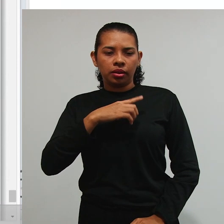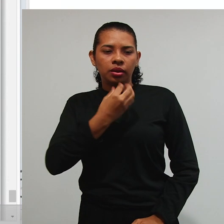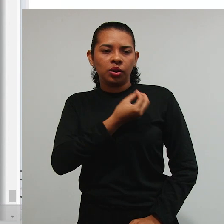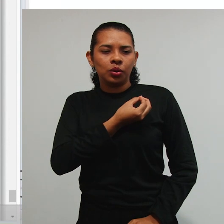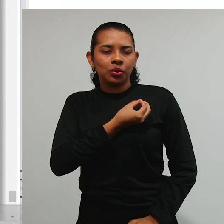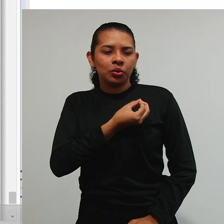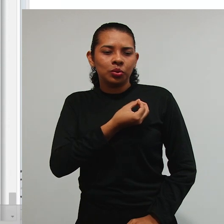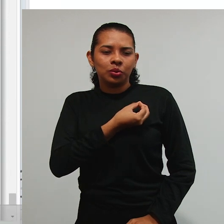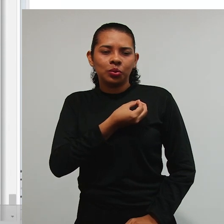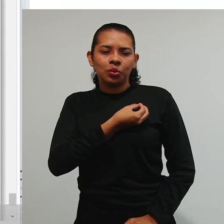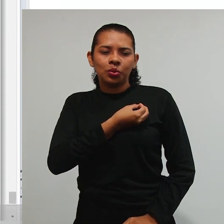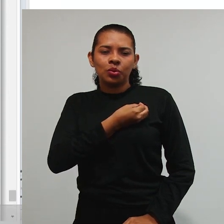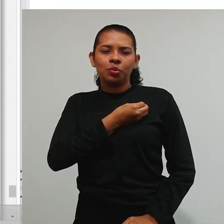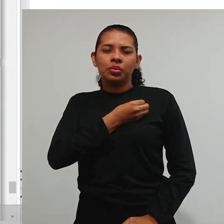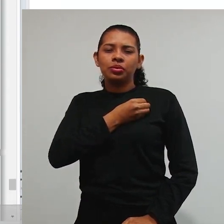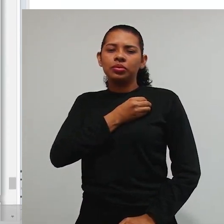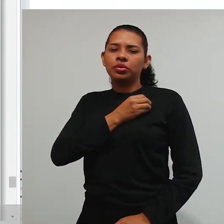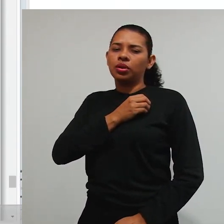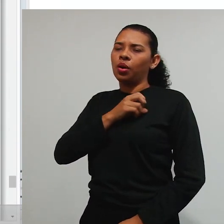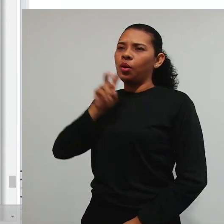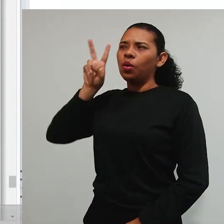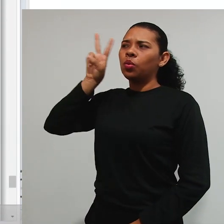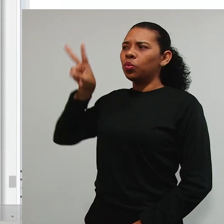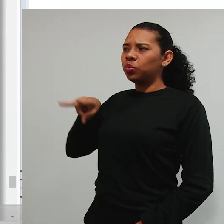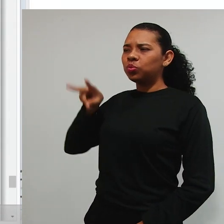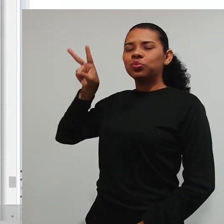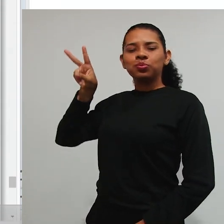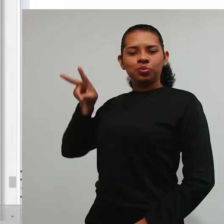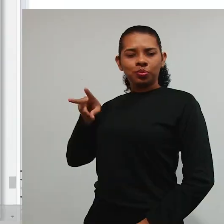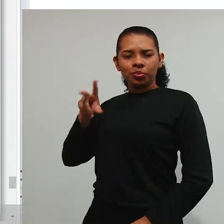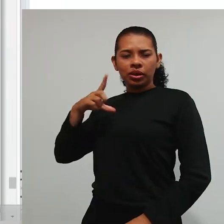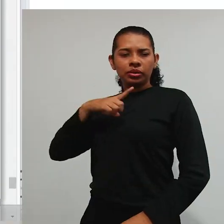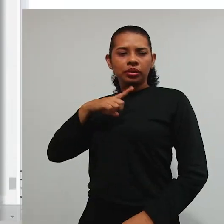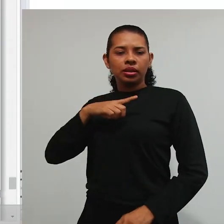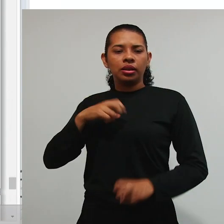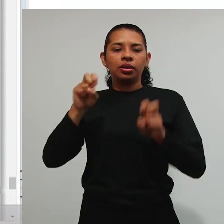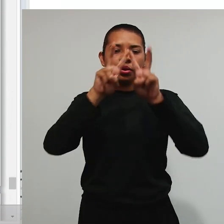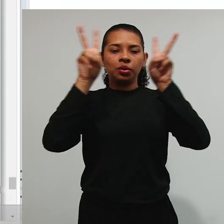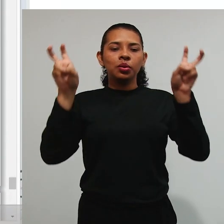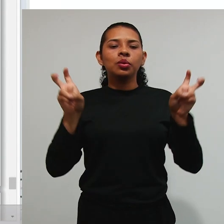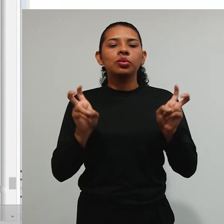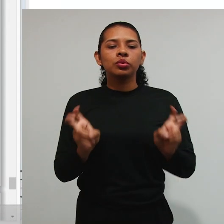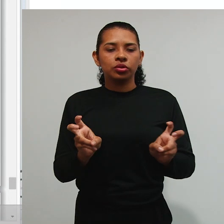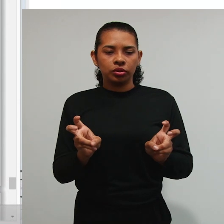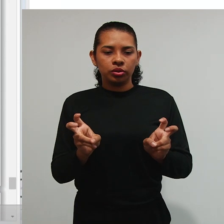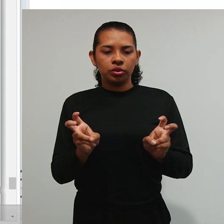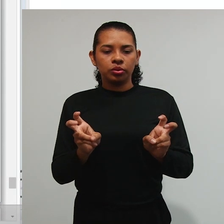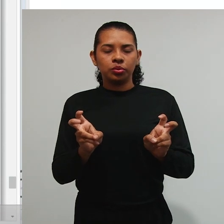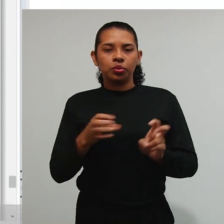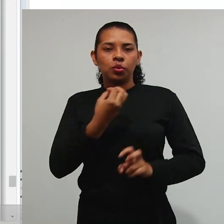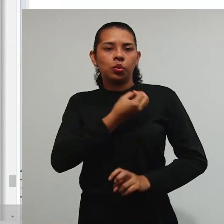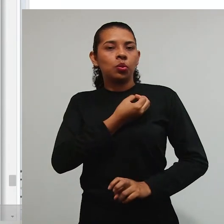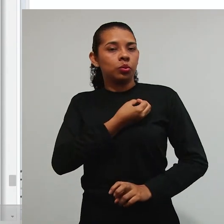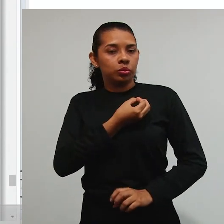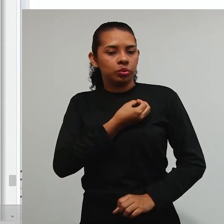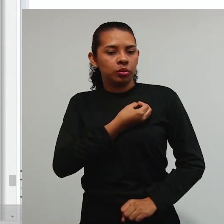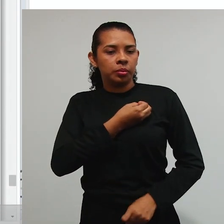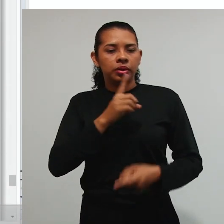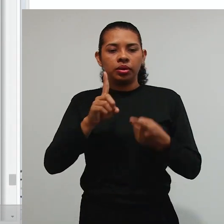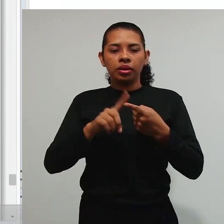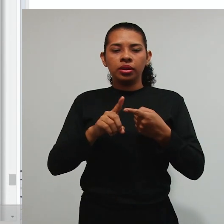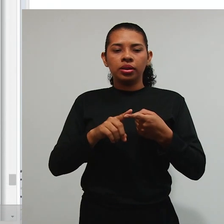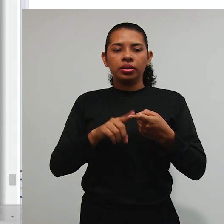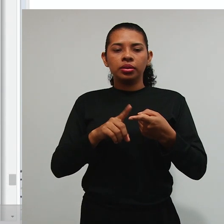numeração progressiva, você tem as equações. Cadê, ó, títulos sem indicativo numérico e títulos